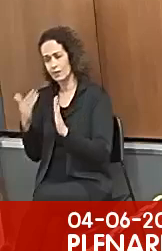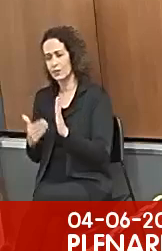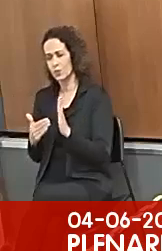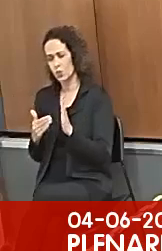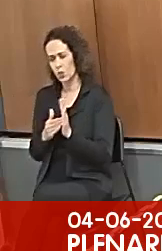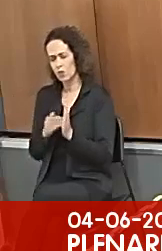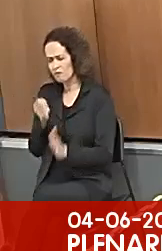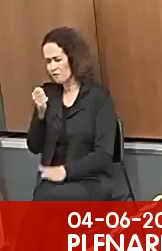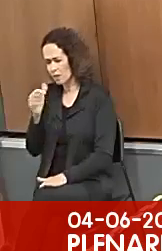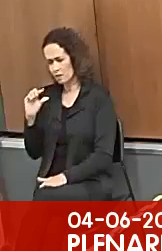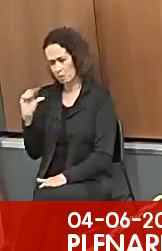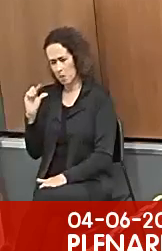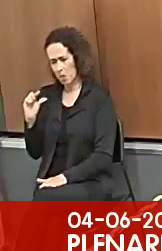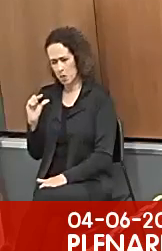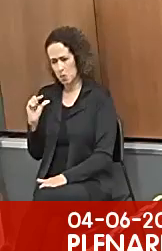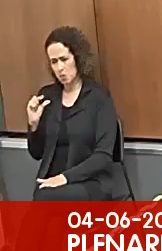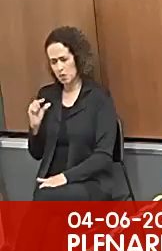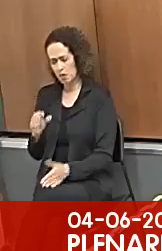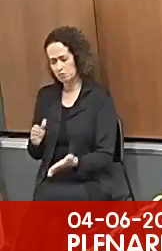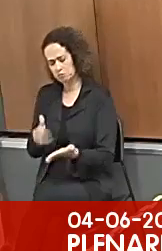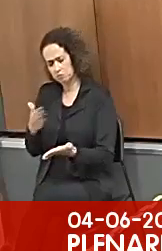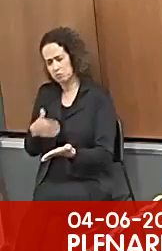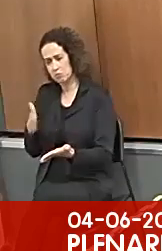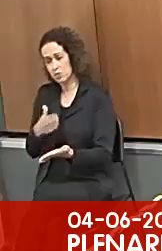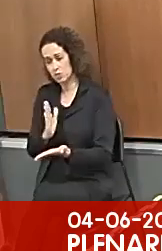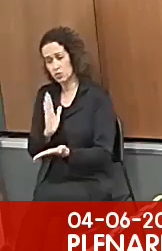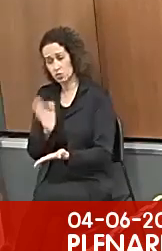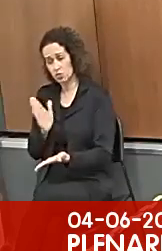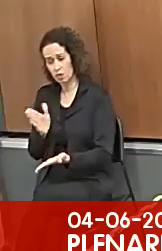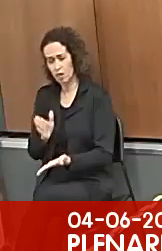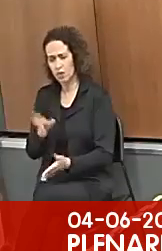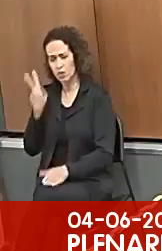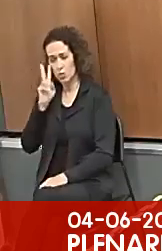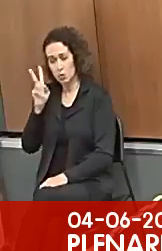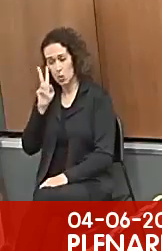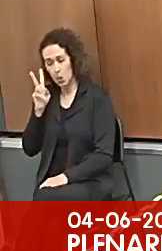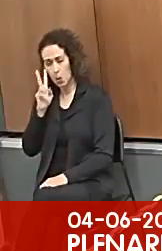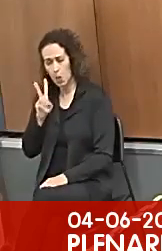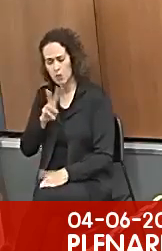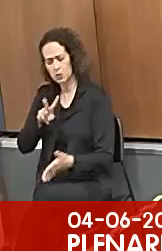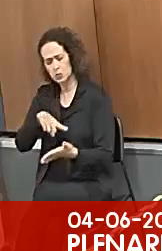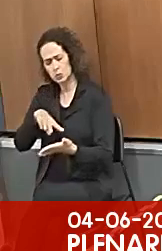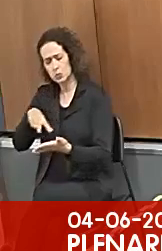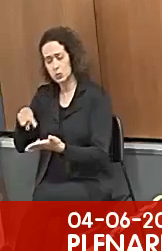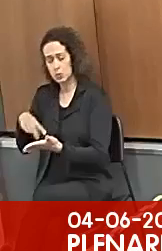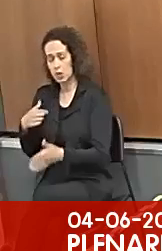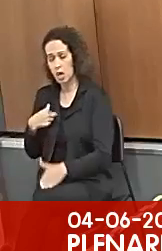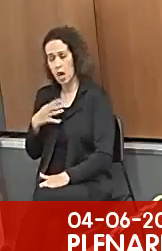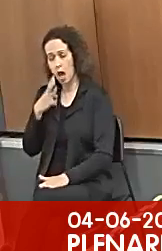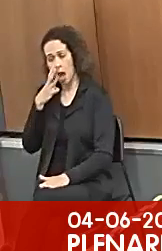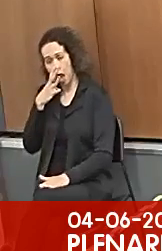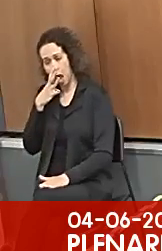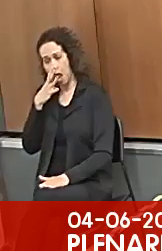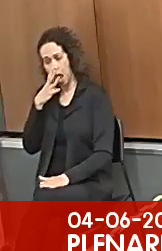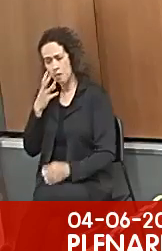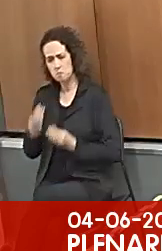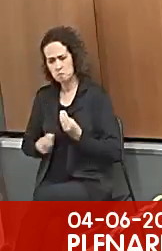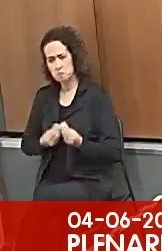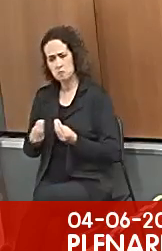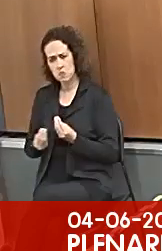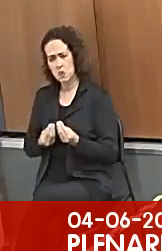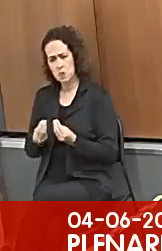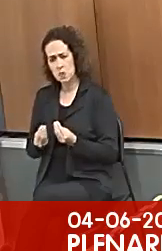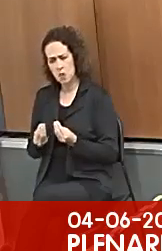ainda não acabei, mas tive a oportunidade de ler quase todas as histórias e fiquei impressionado com